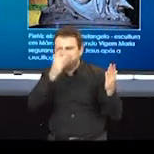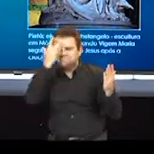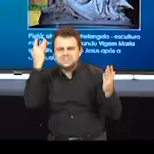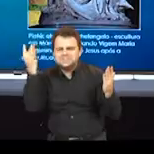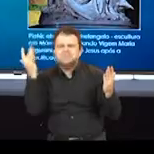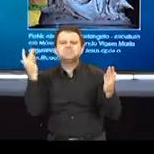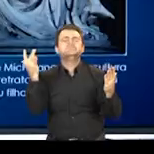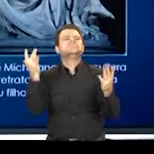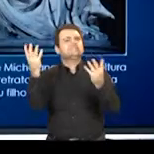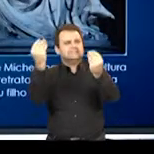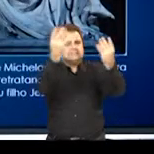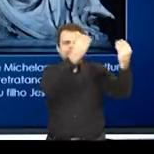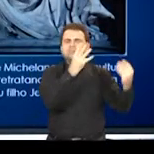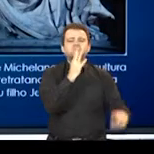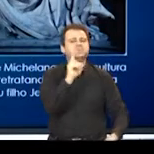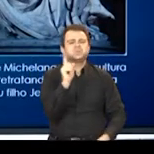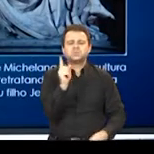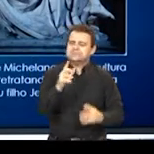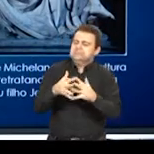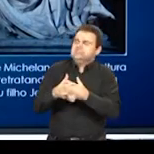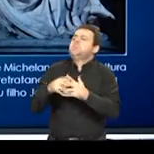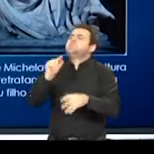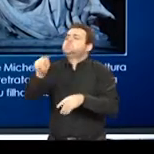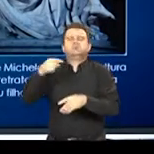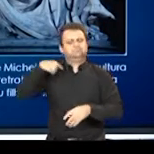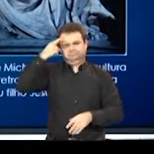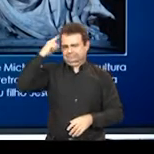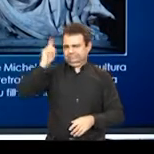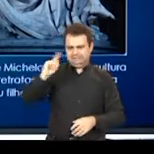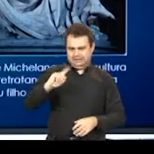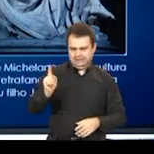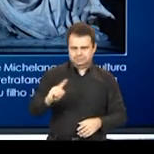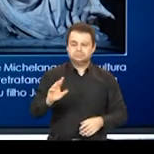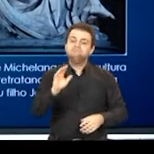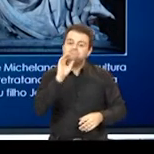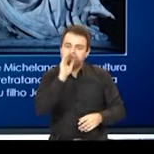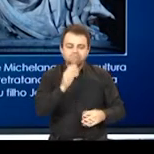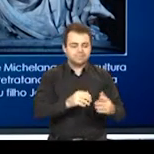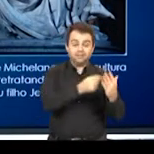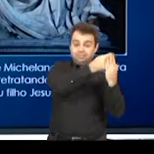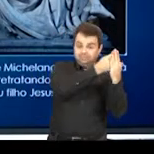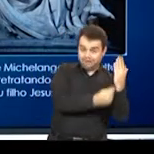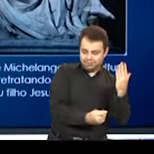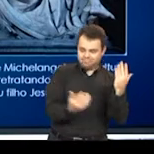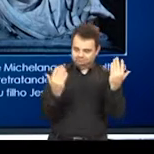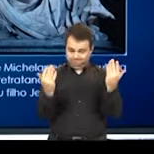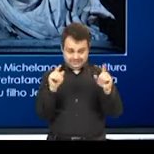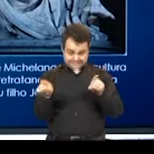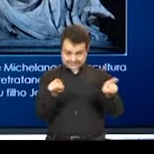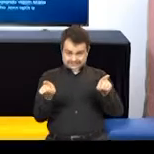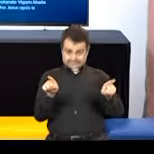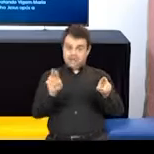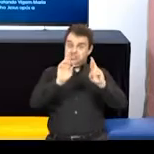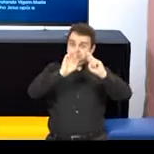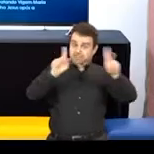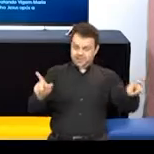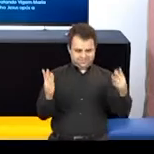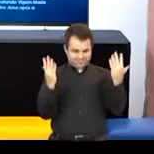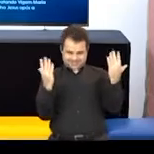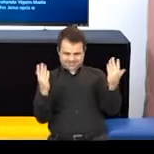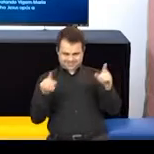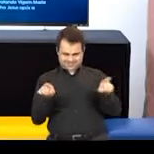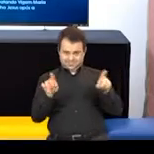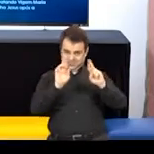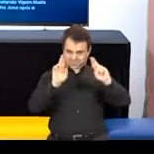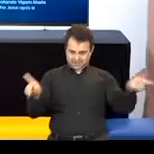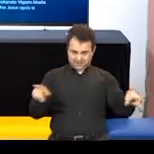não sabem o que é. A intertextualidade é a relação entre textos diferentes. Tudo bem? Então, quando lá na